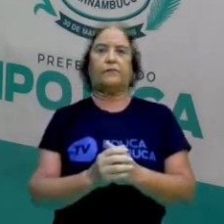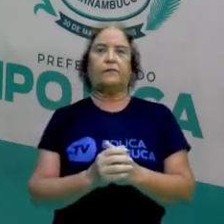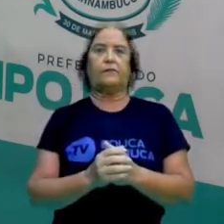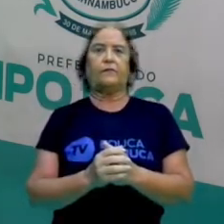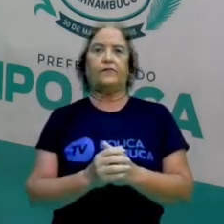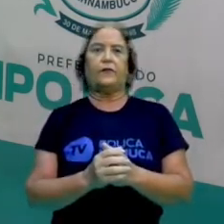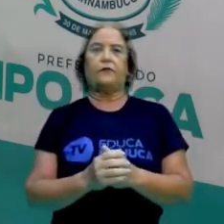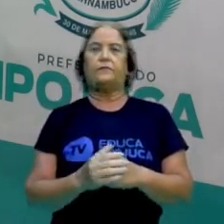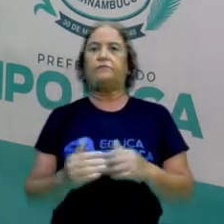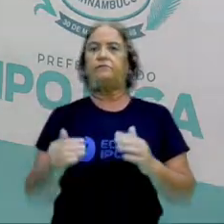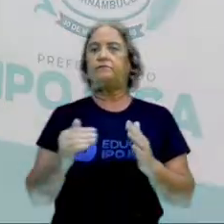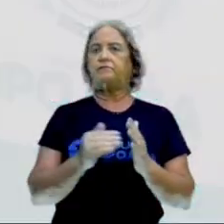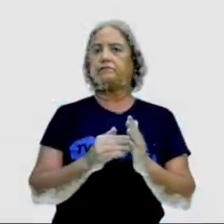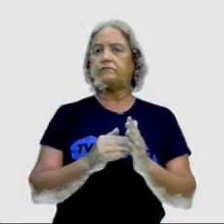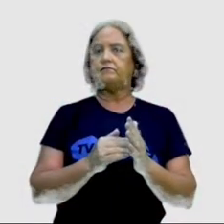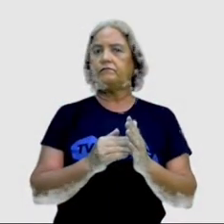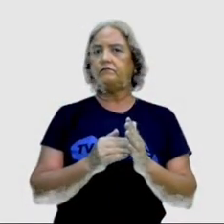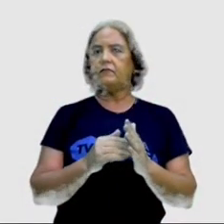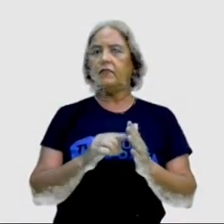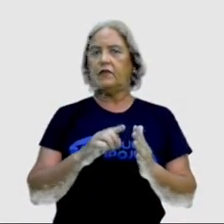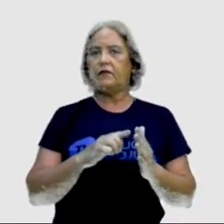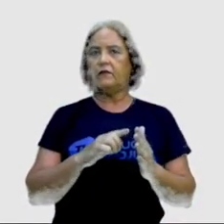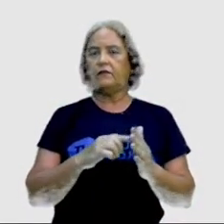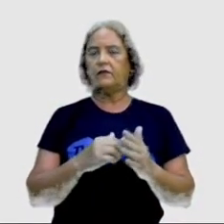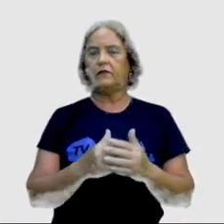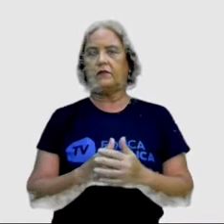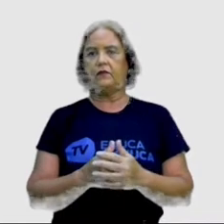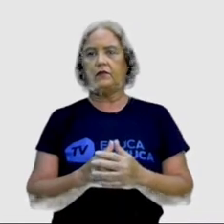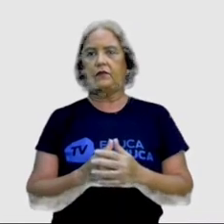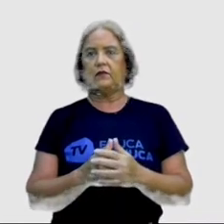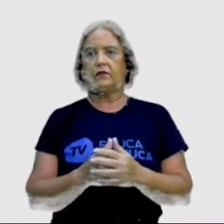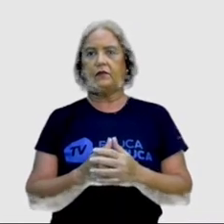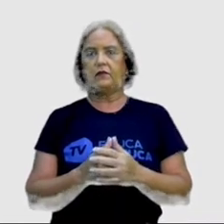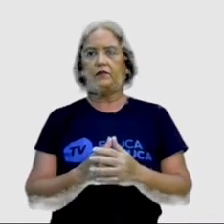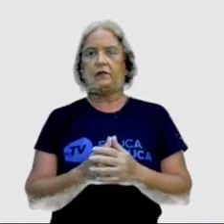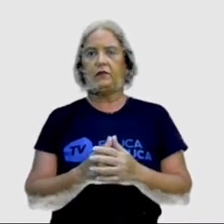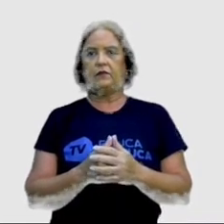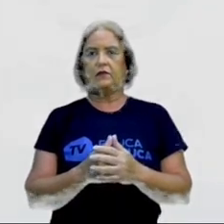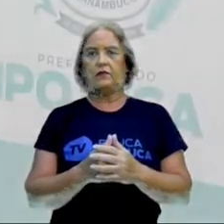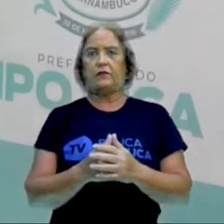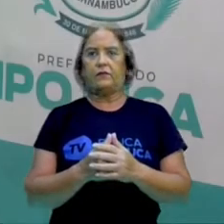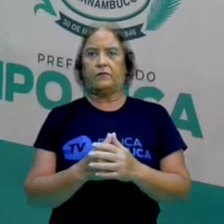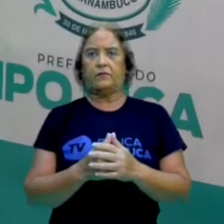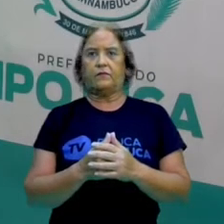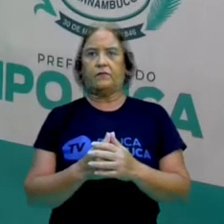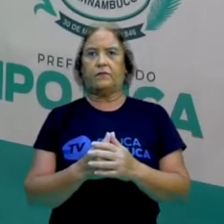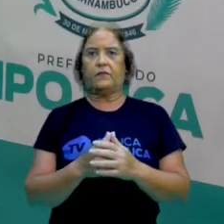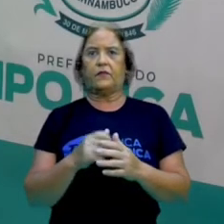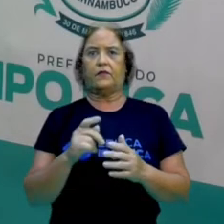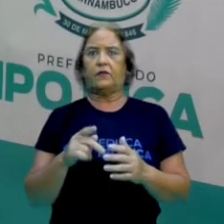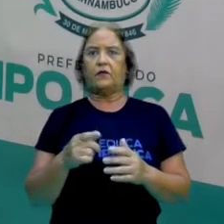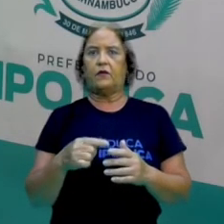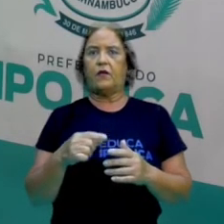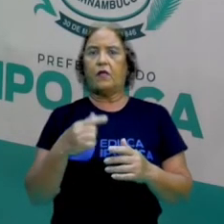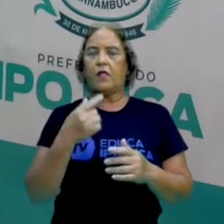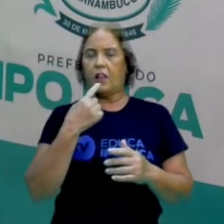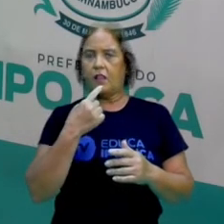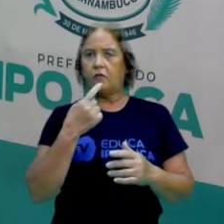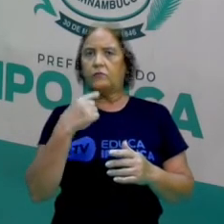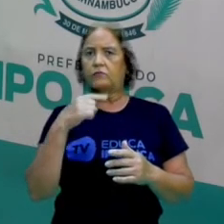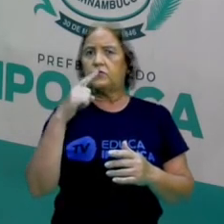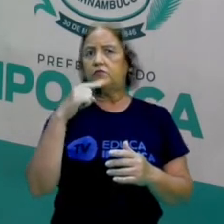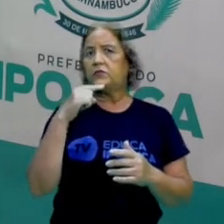Por último, nós temos o they, certo? Lembrando de sempre colocar a língua aqui atrás do dente, certo?